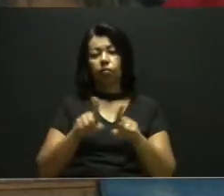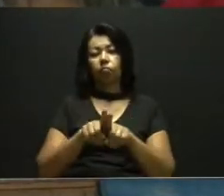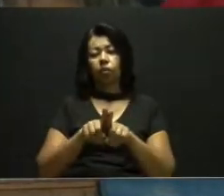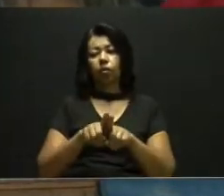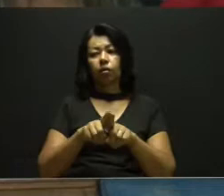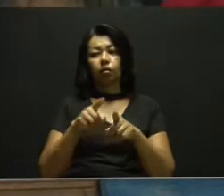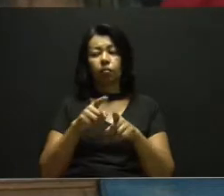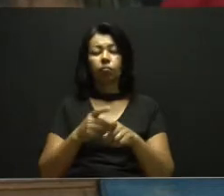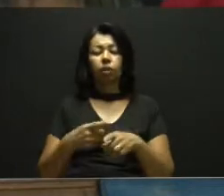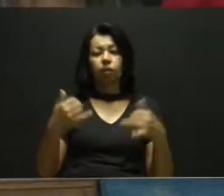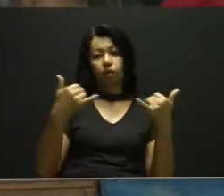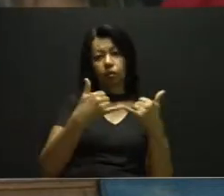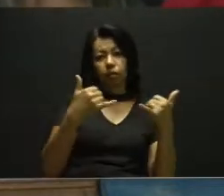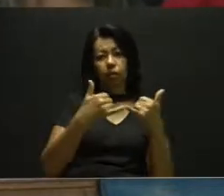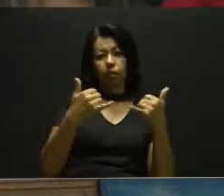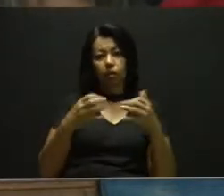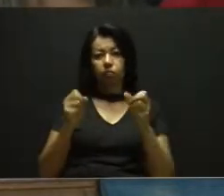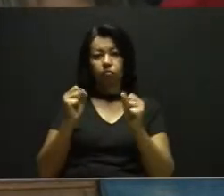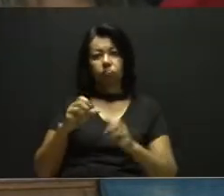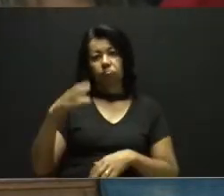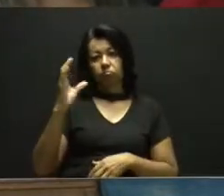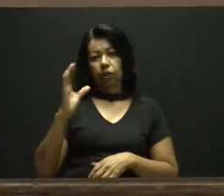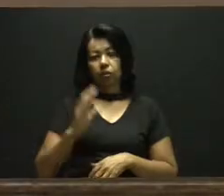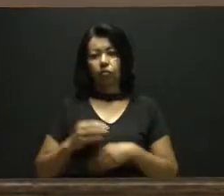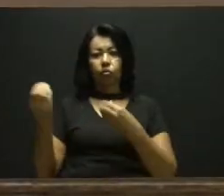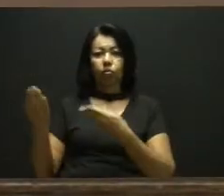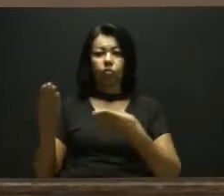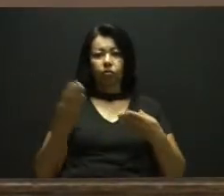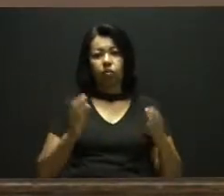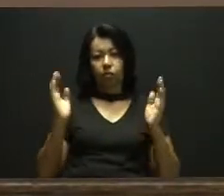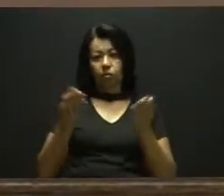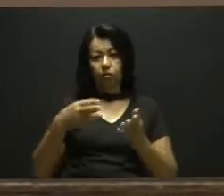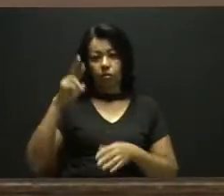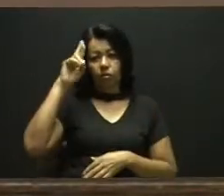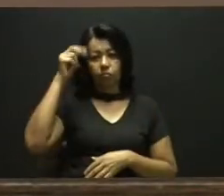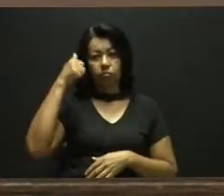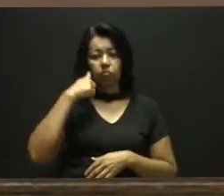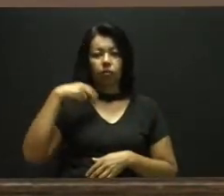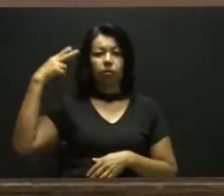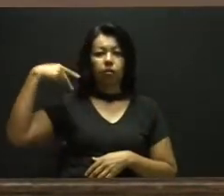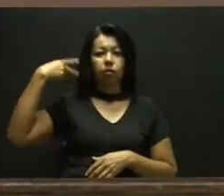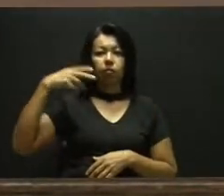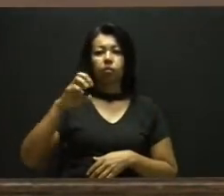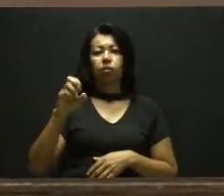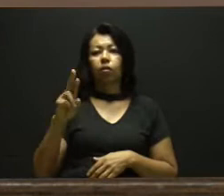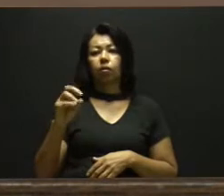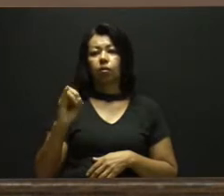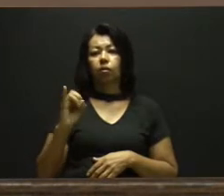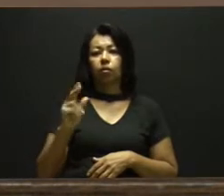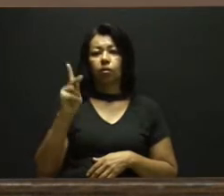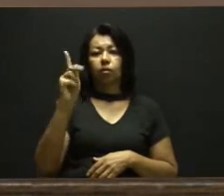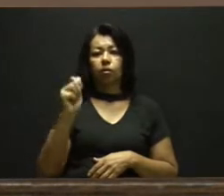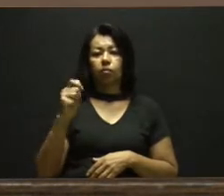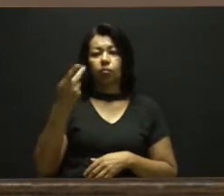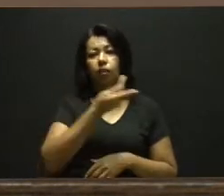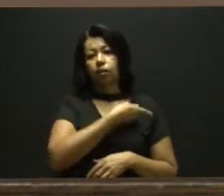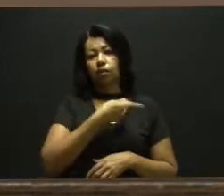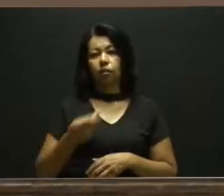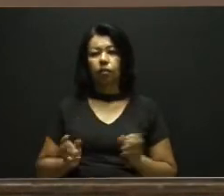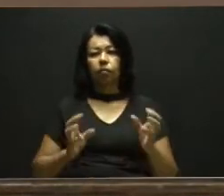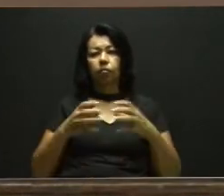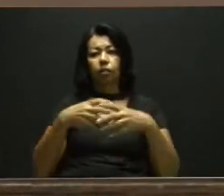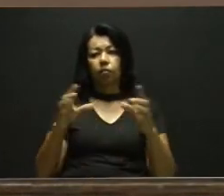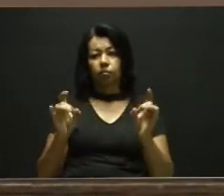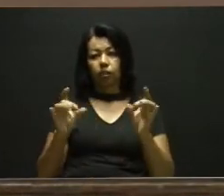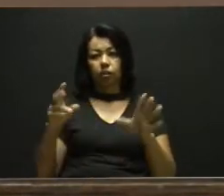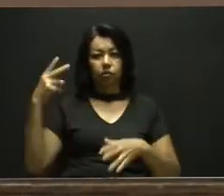cubatense convida agora a excelentíssima senhora vereadora érica verçosa presidente da comissão